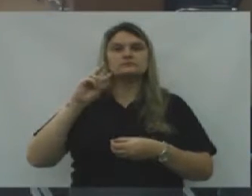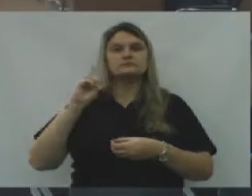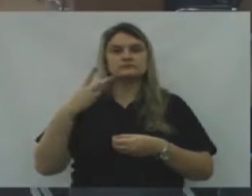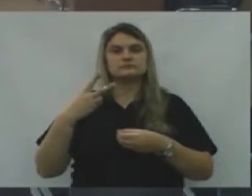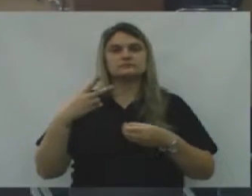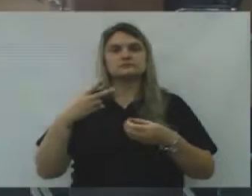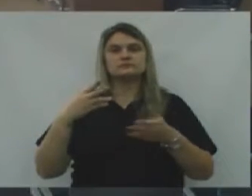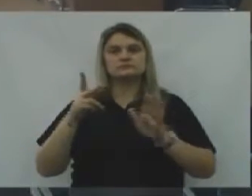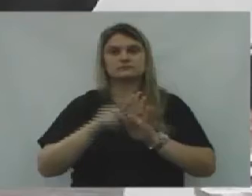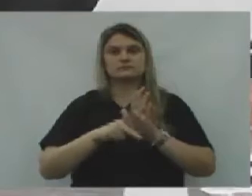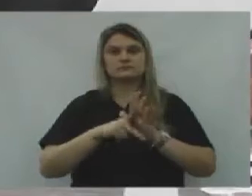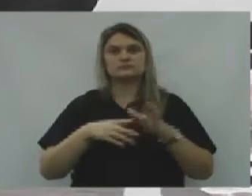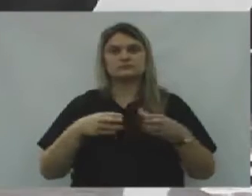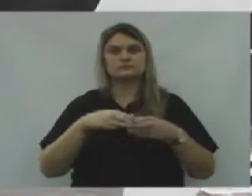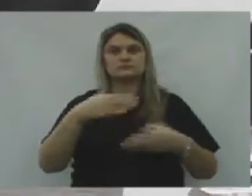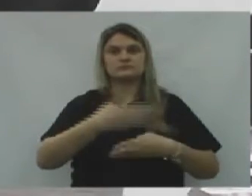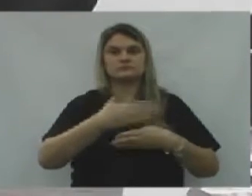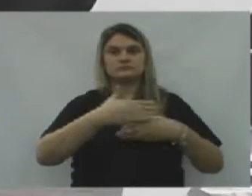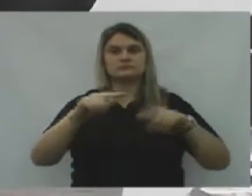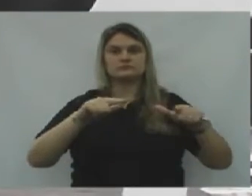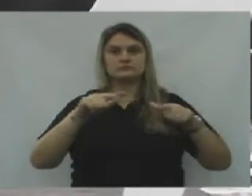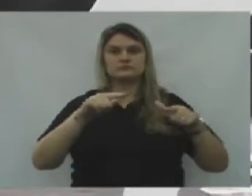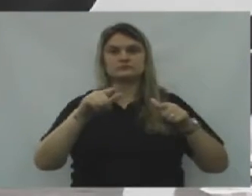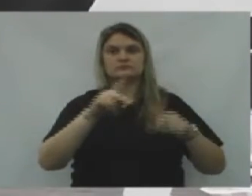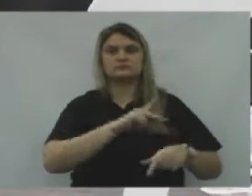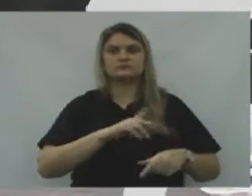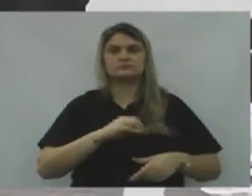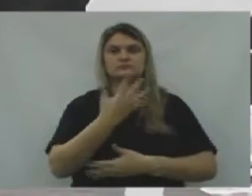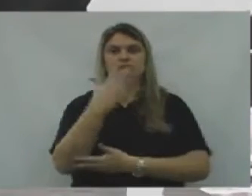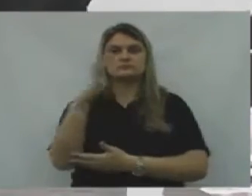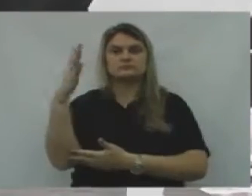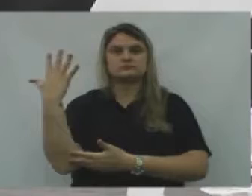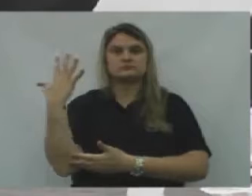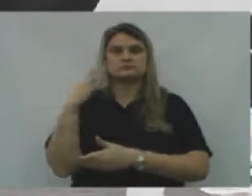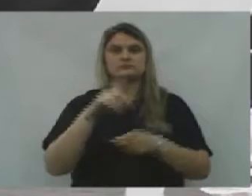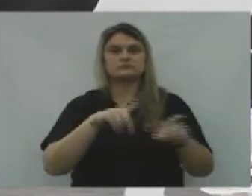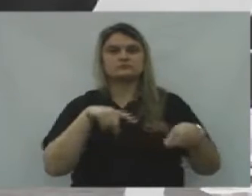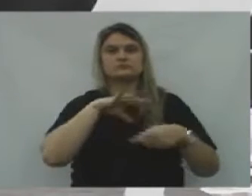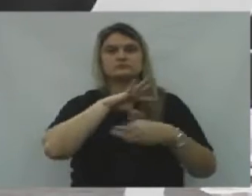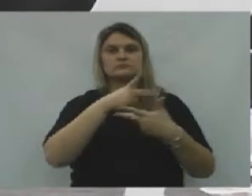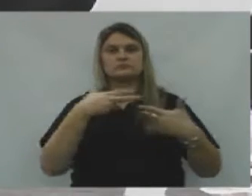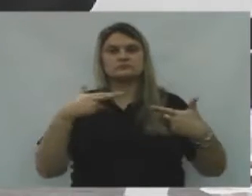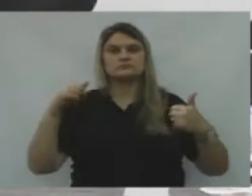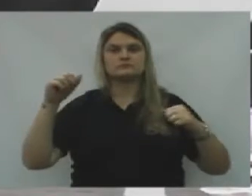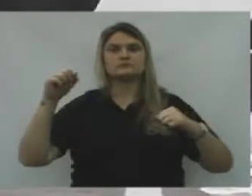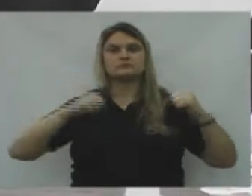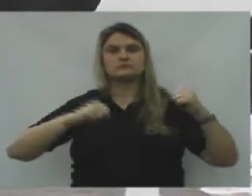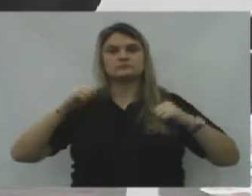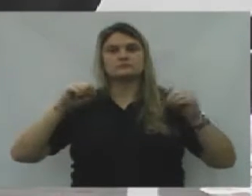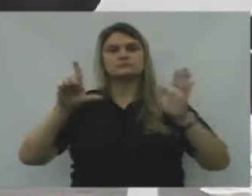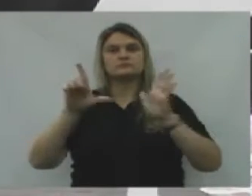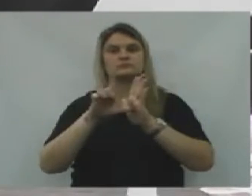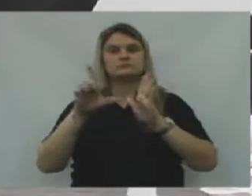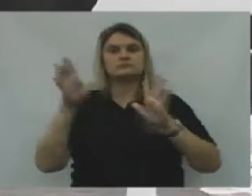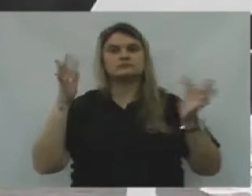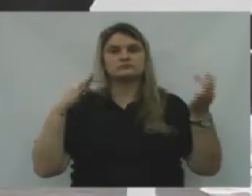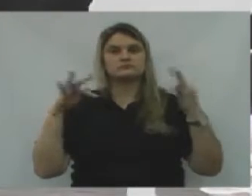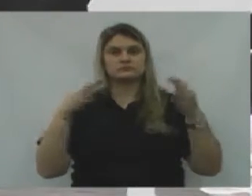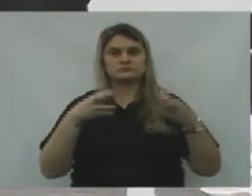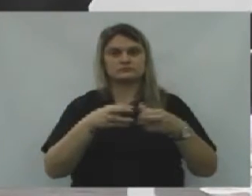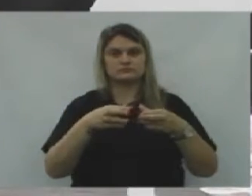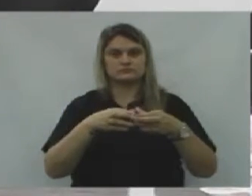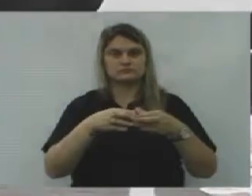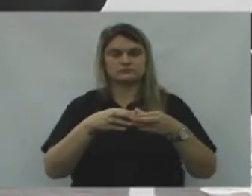parecer da Comissão de Obras, Serviços Públicos, Meio Ambiente, Agricultura, Pecuária, Indústria, Comércio e Turismo.